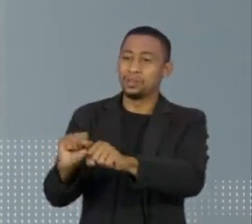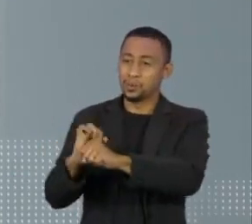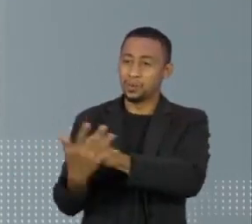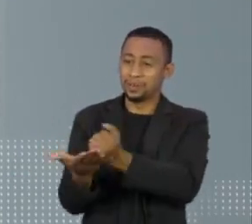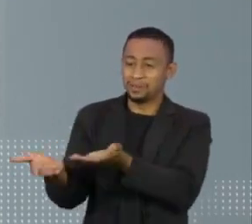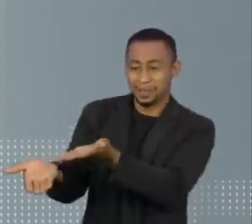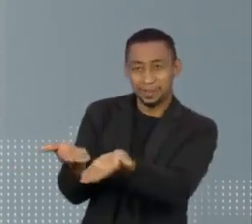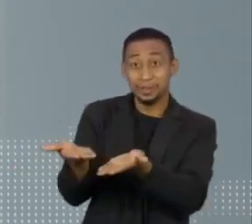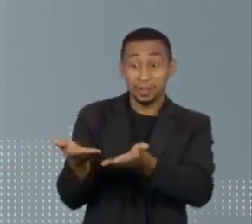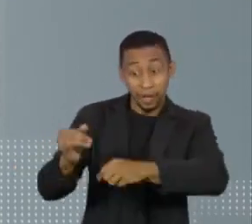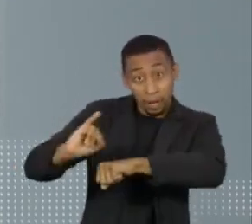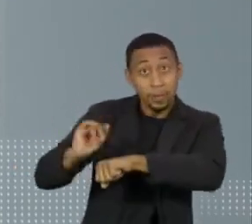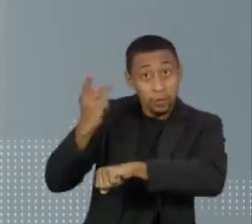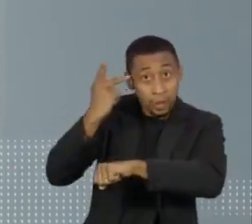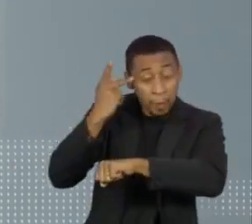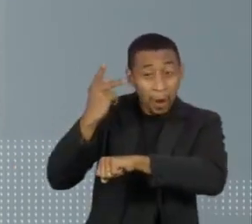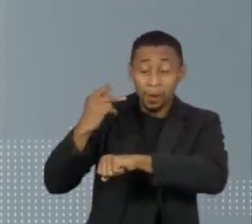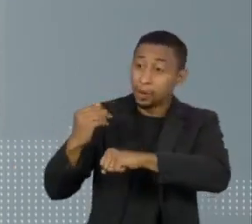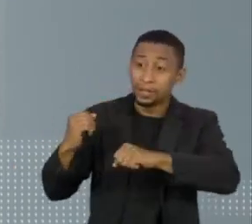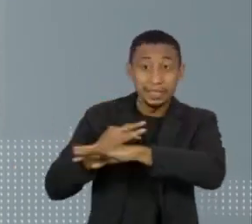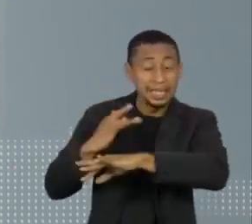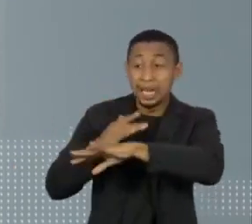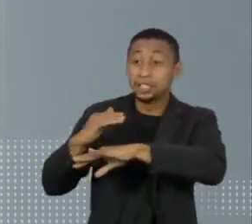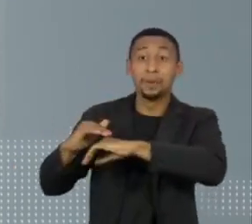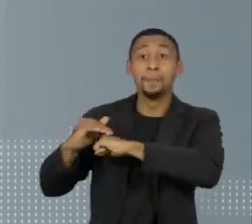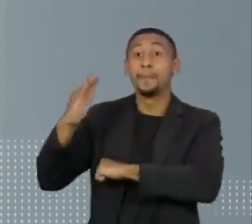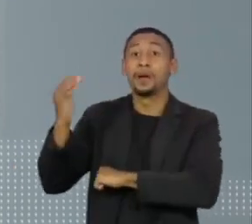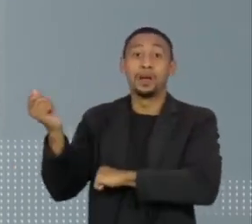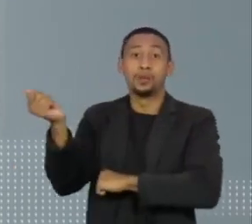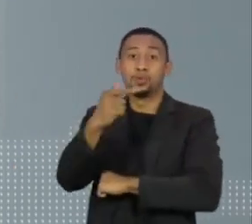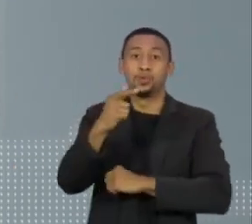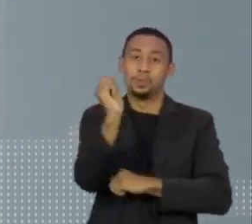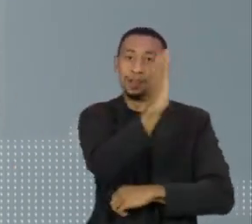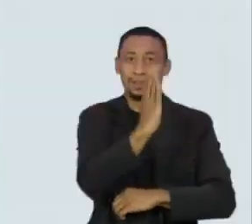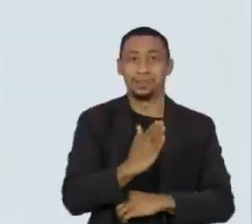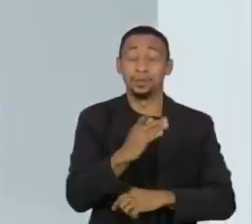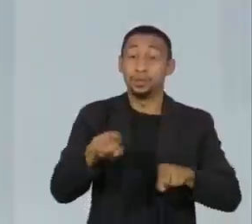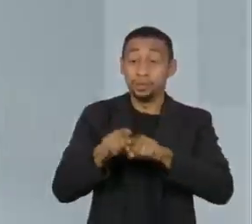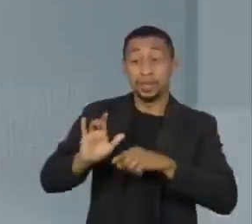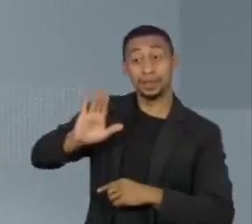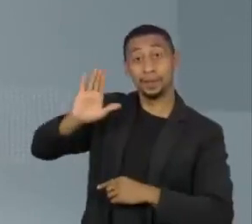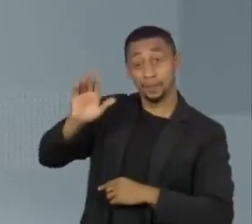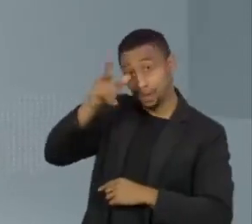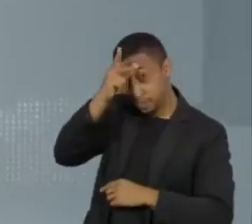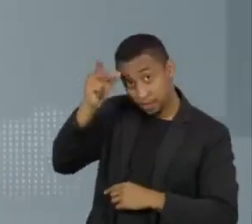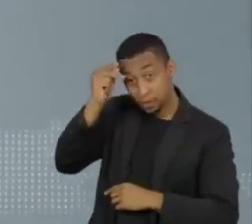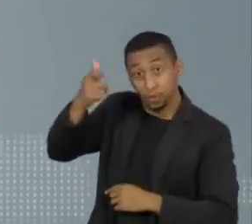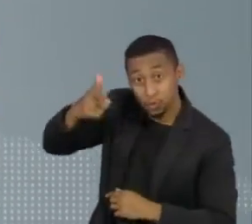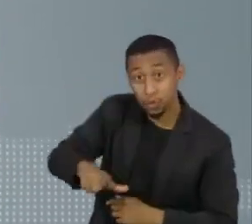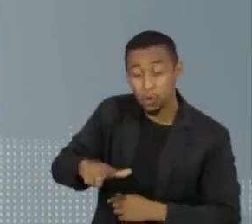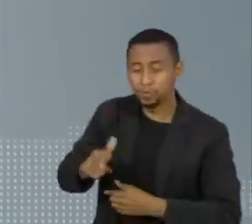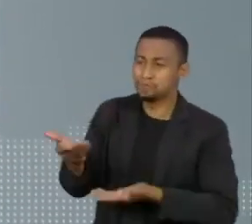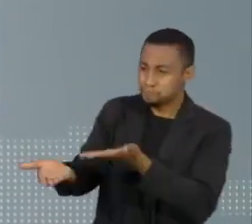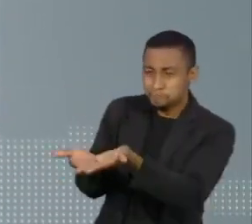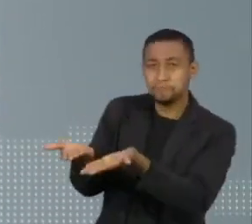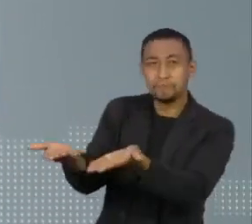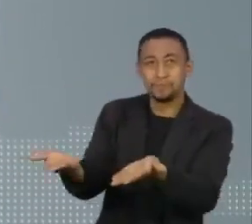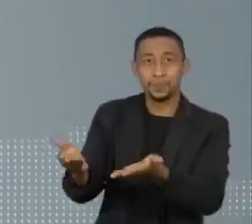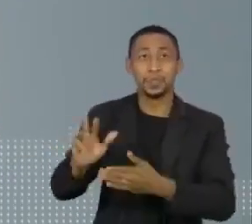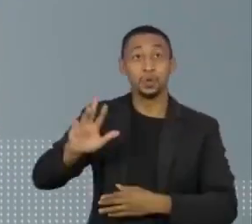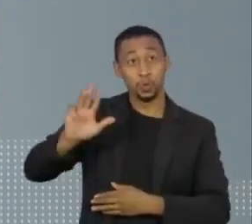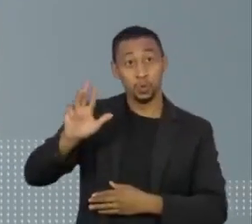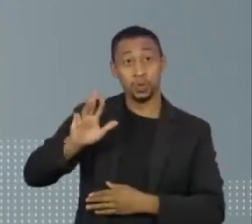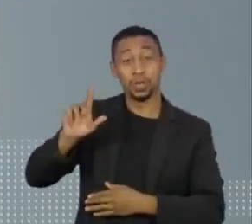na maior cidade do país e a campanha de reeleição para a prefeitura. A mensagem do ex-presidente Lula